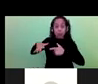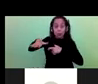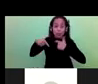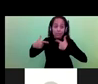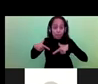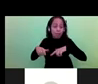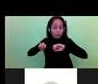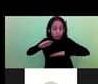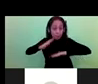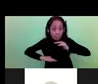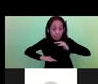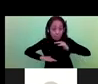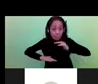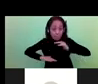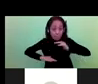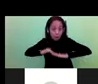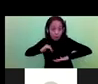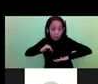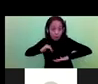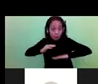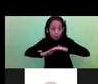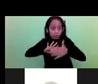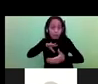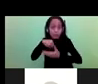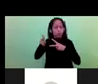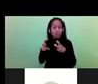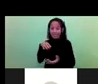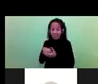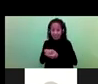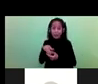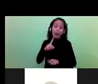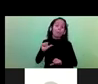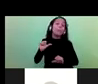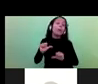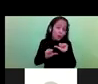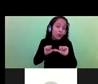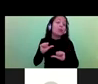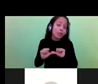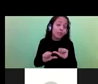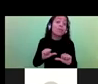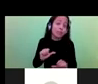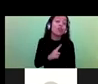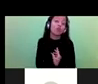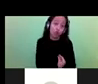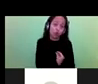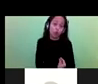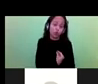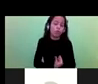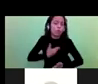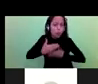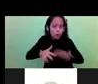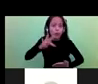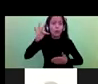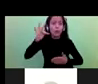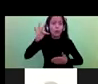isso, que o mercado de trabalho vai passar, já está passando, mas eu acho que isso ainda vai